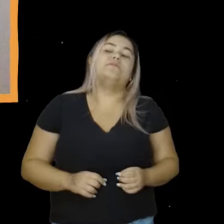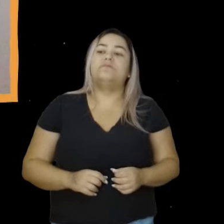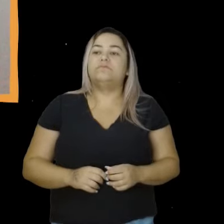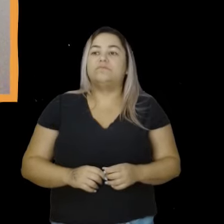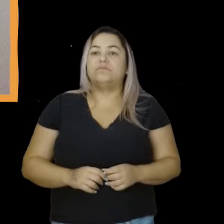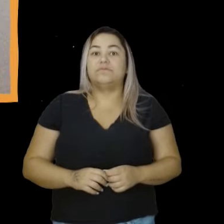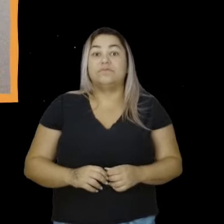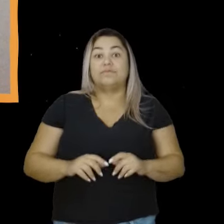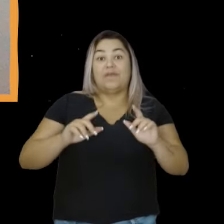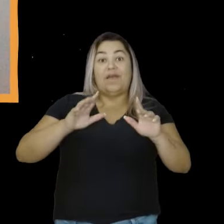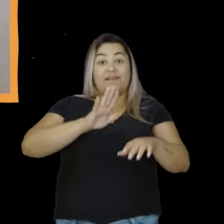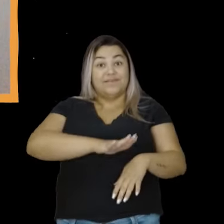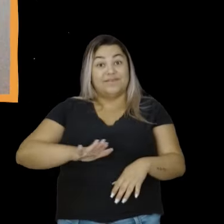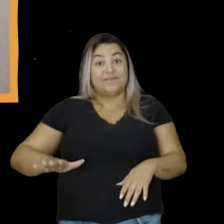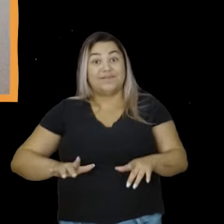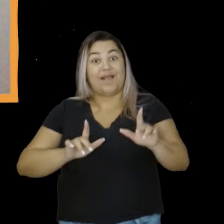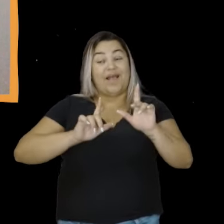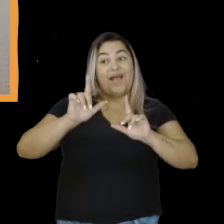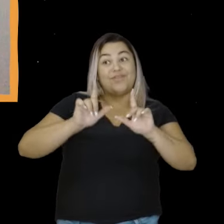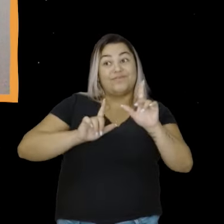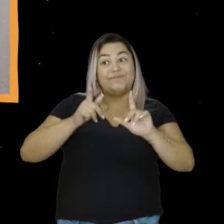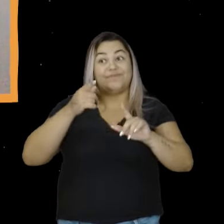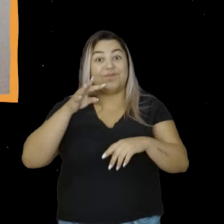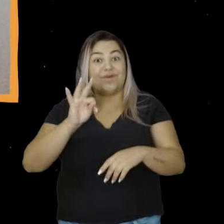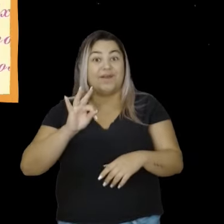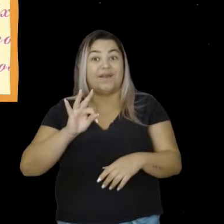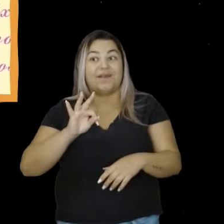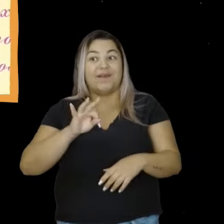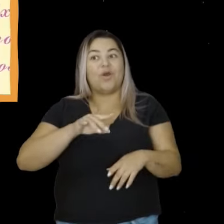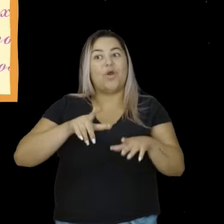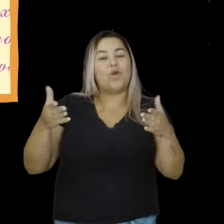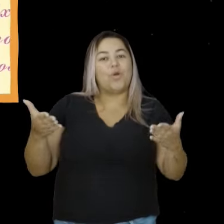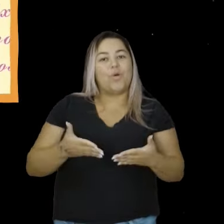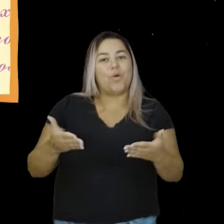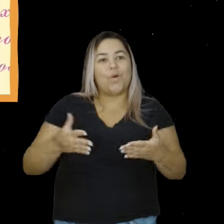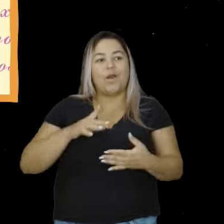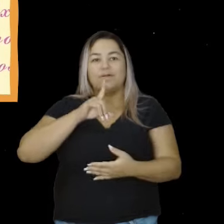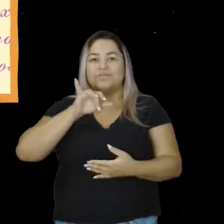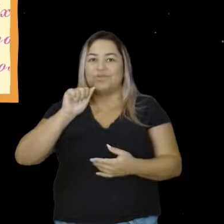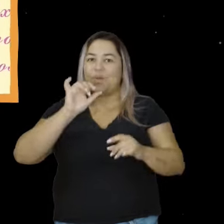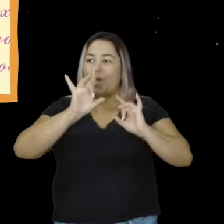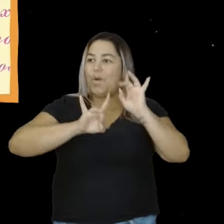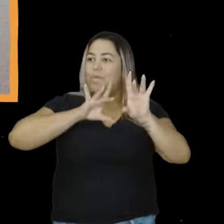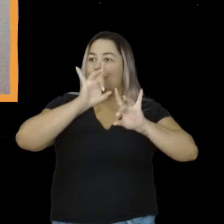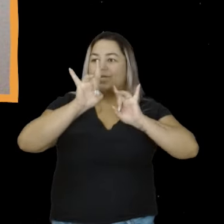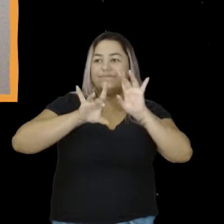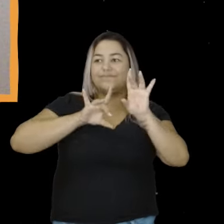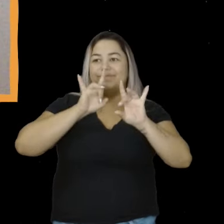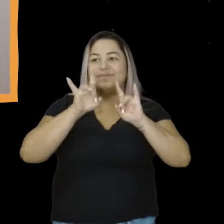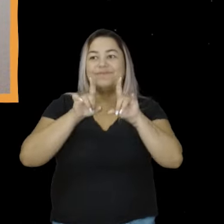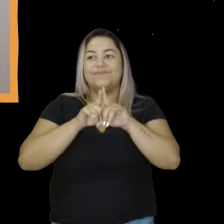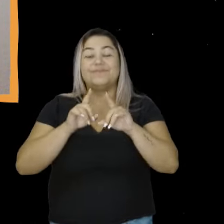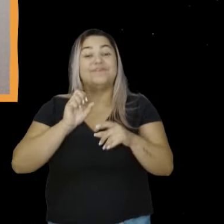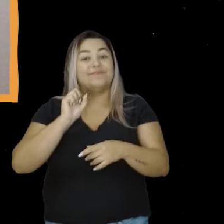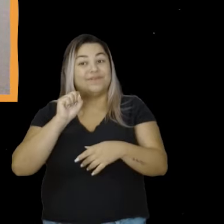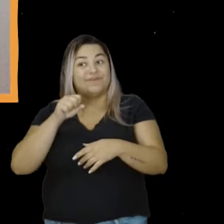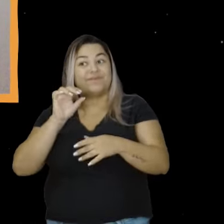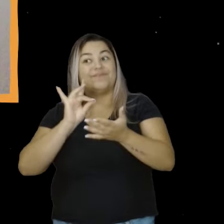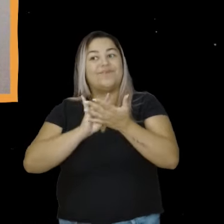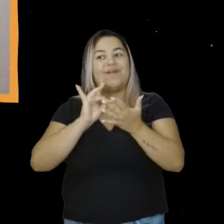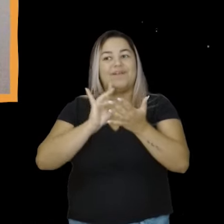Crianças Petistas começando e eu tô animadíssima porque hoje é... um dia muito especial! Isso mesmo, um